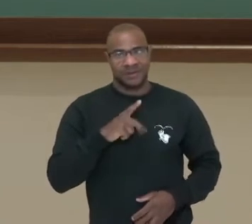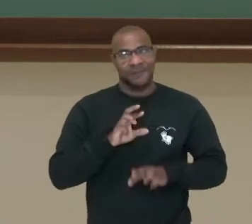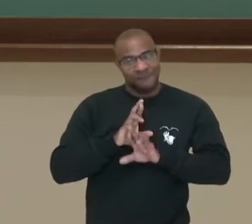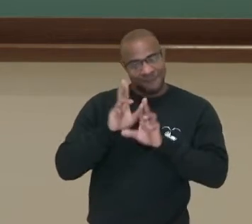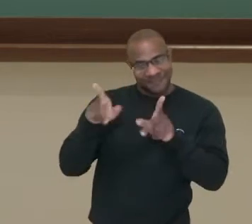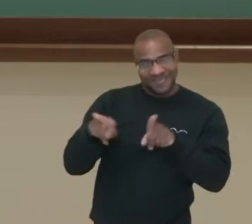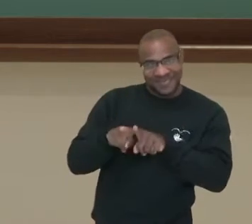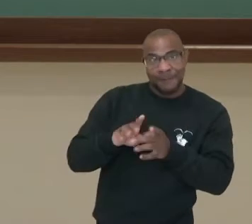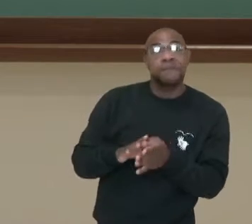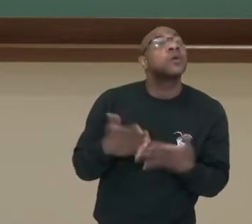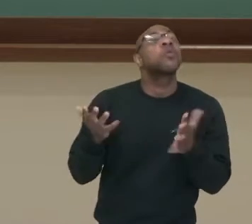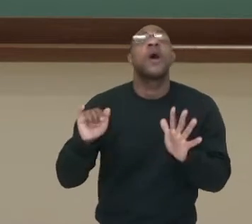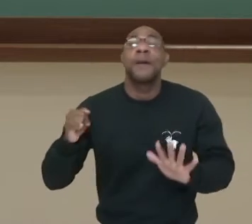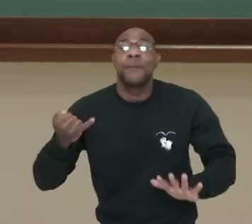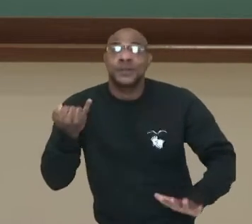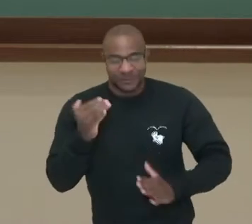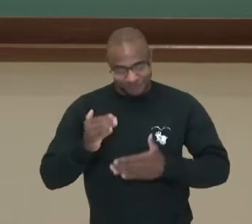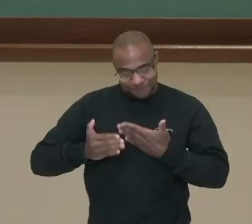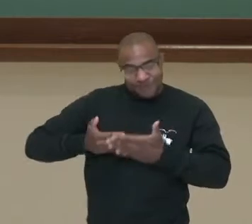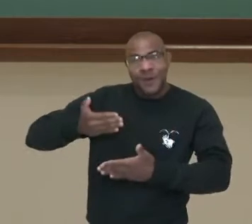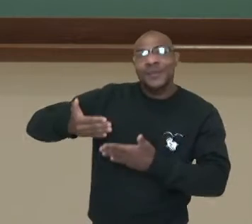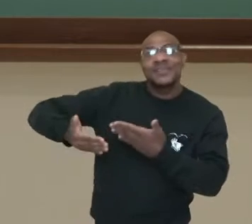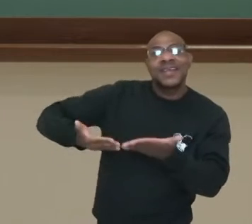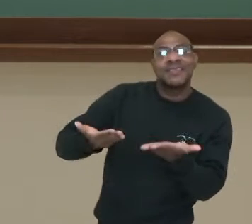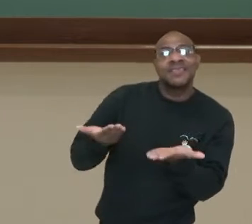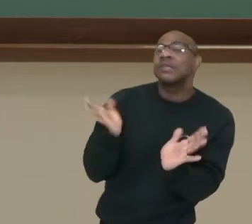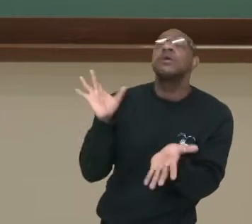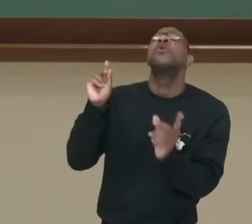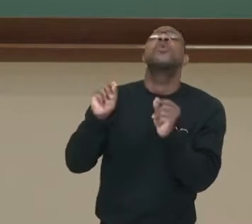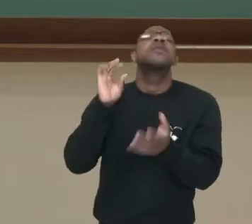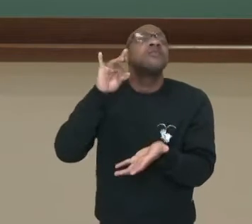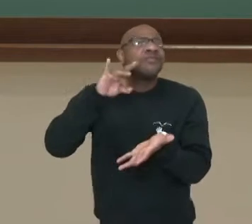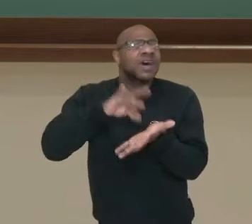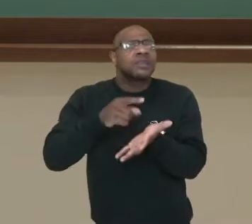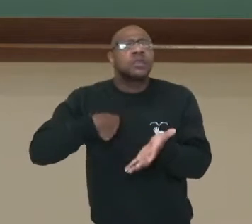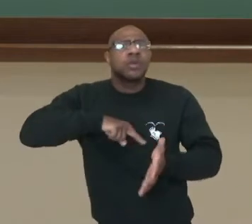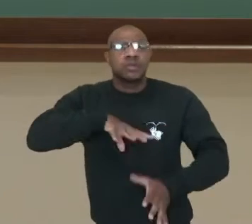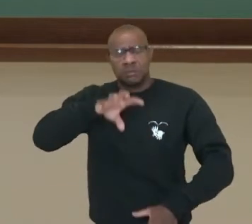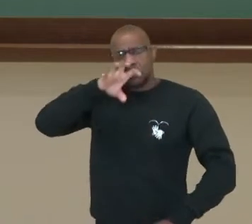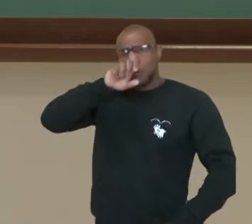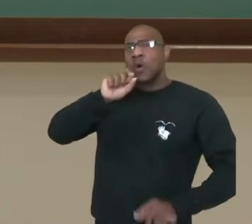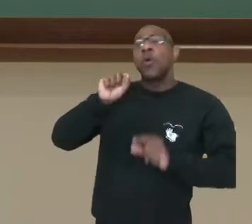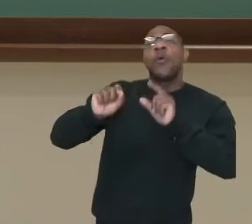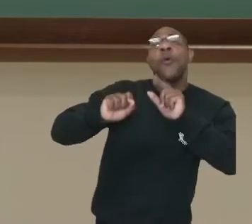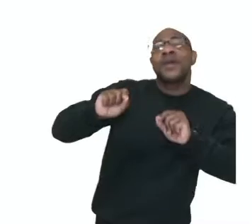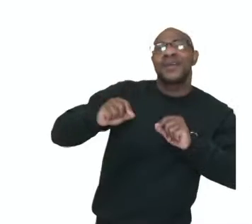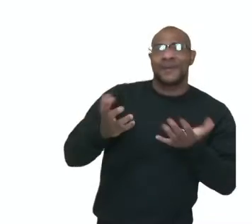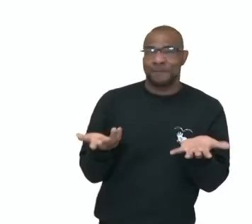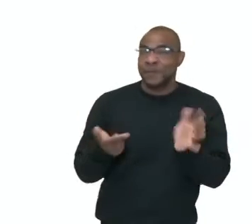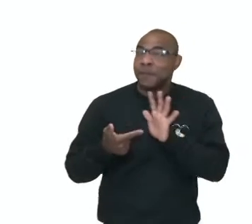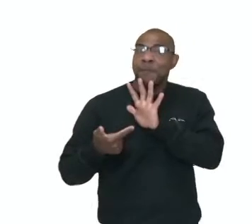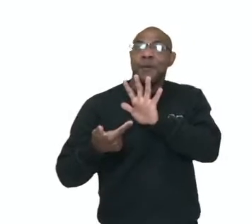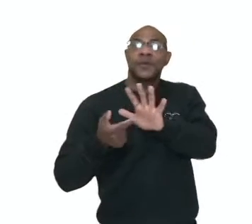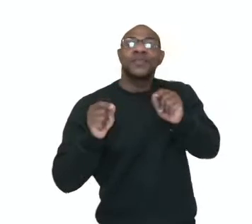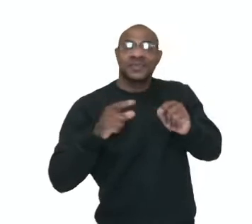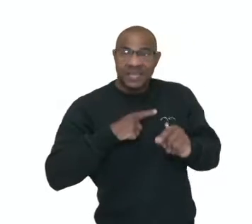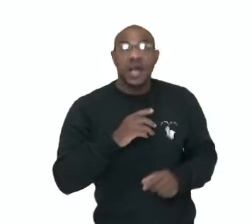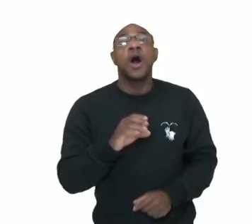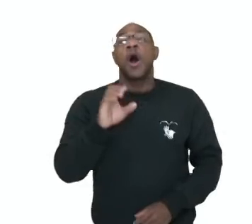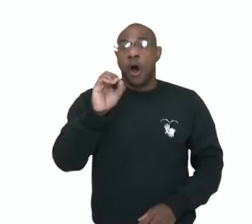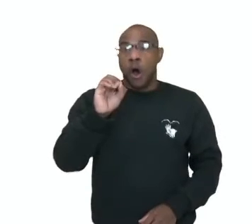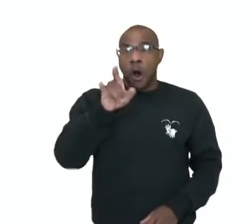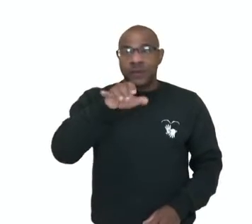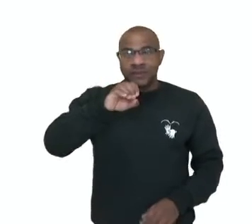que é a importância, né, desse processo? Porque, de fato, que a gente respira, tá? Então, ele garante o fornecimento de